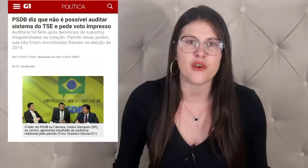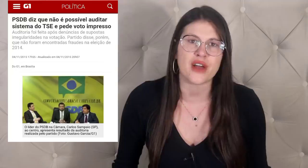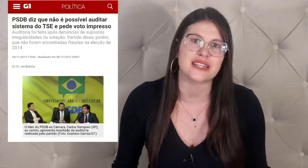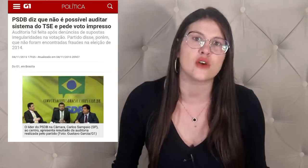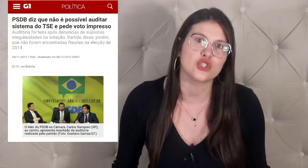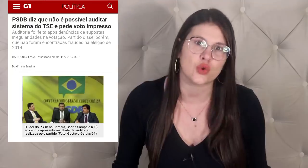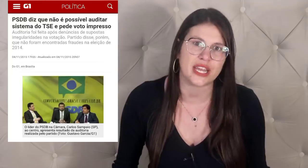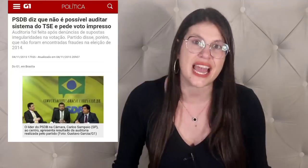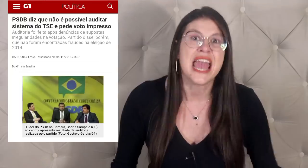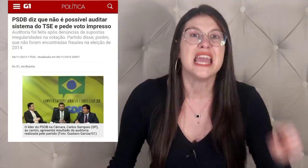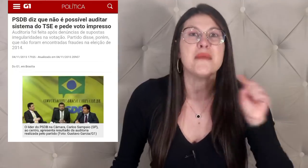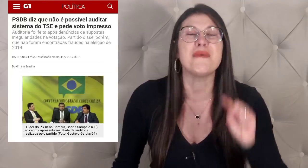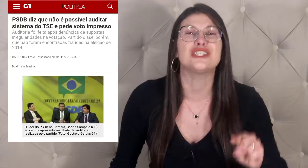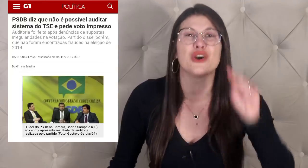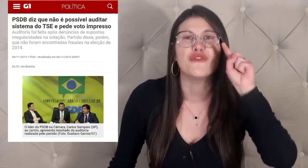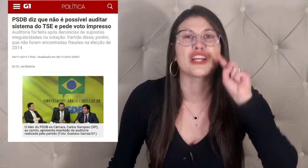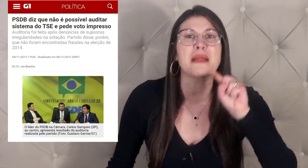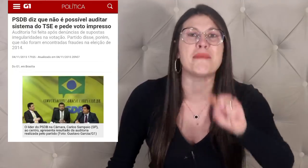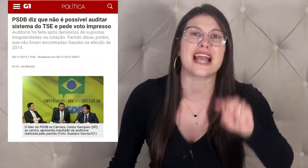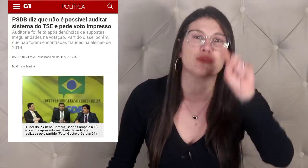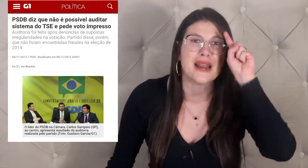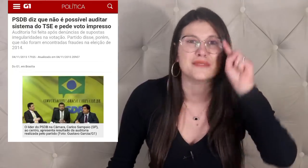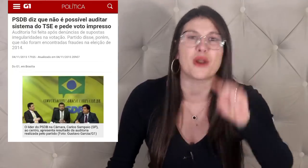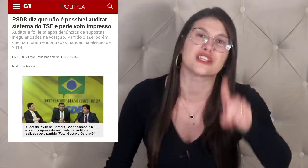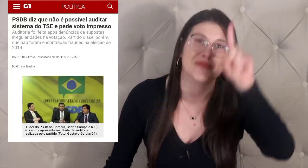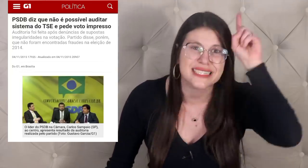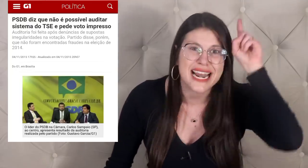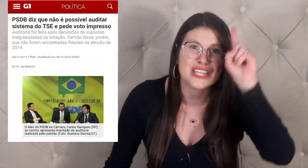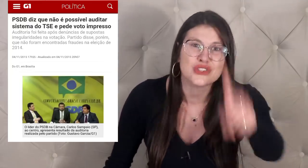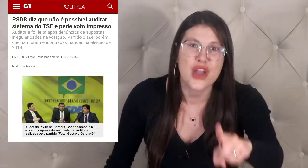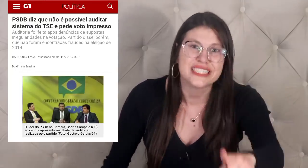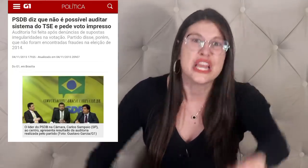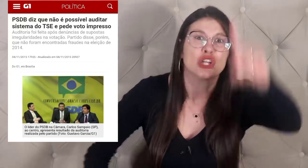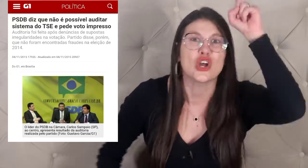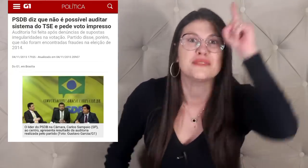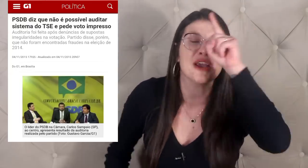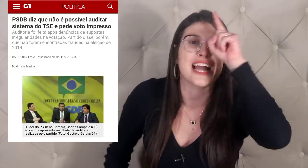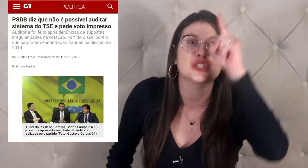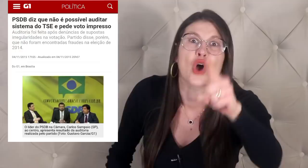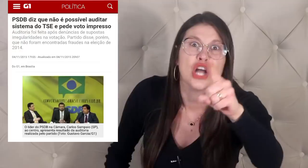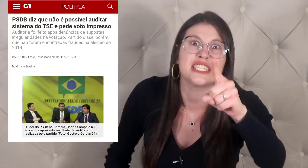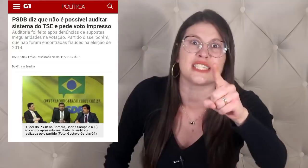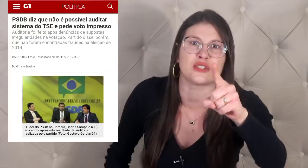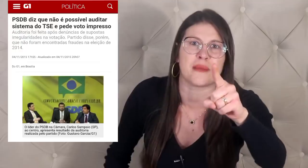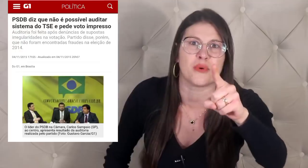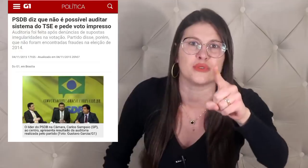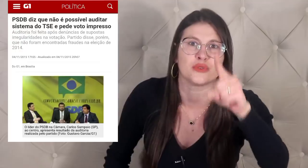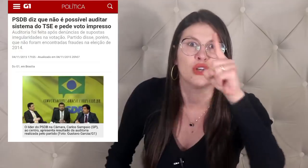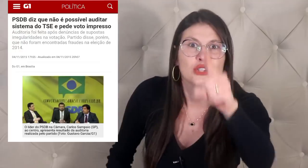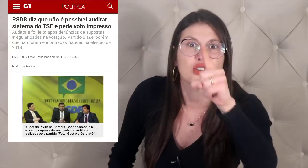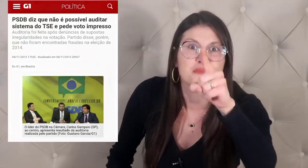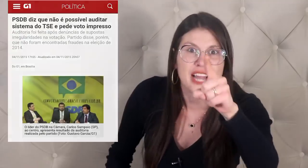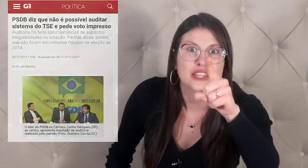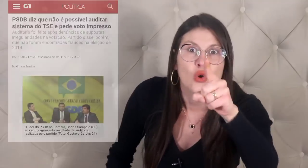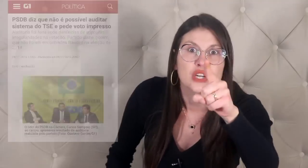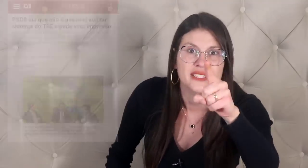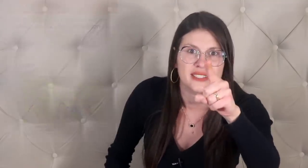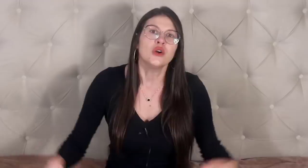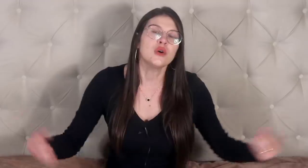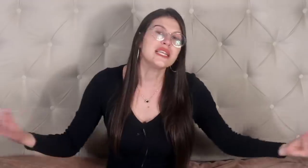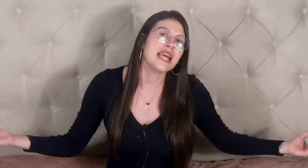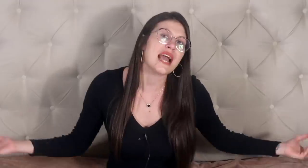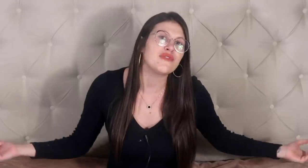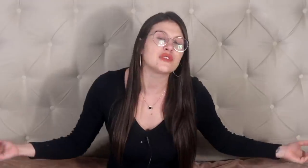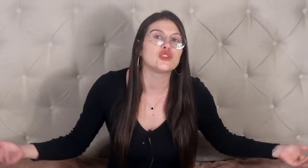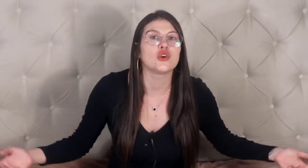não é possível fazer a auditoria e pediu o voto impresso para as próximas eleições. 2014, seu Seboso.